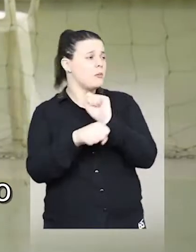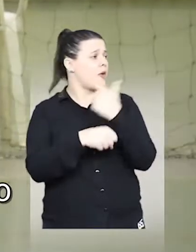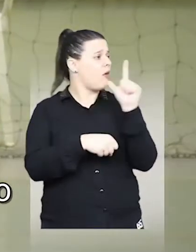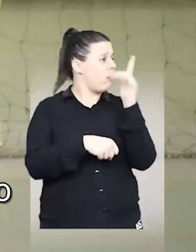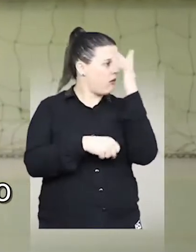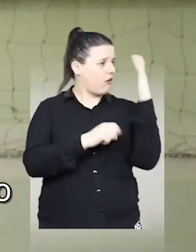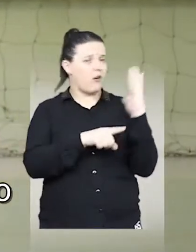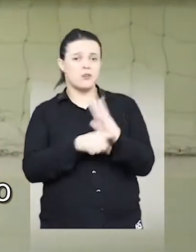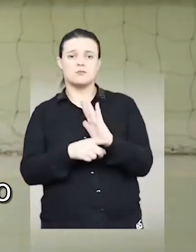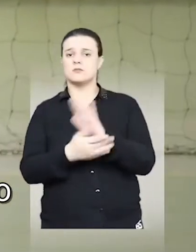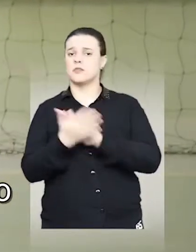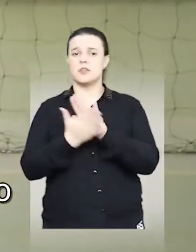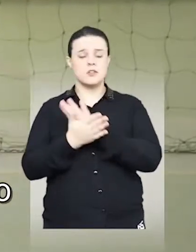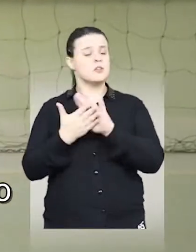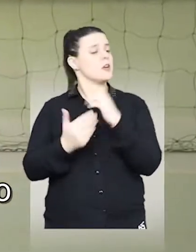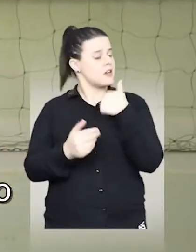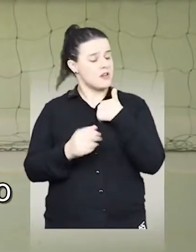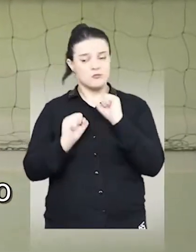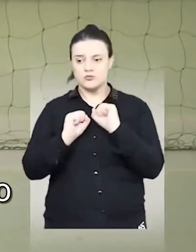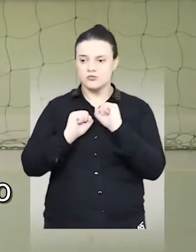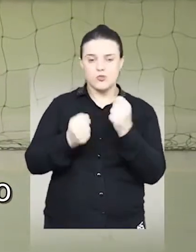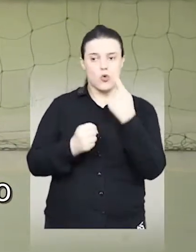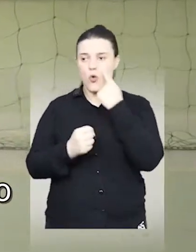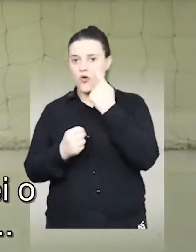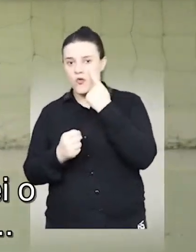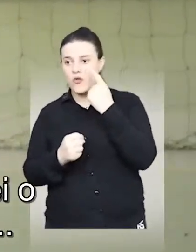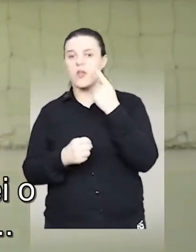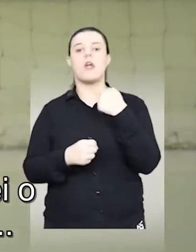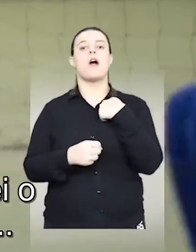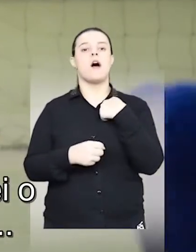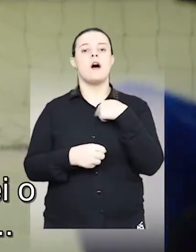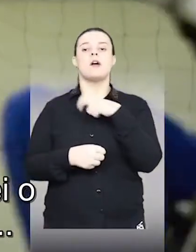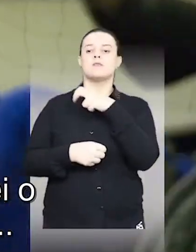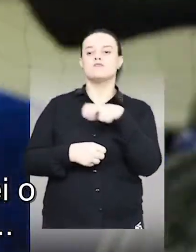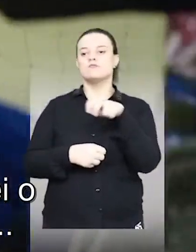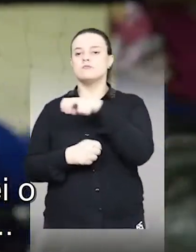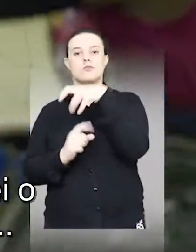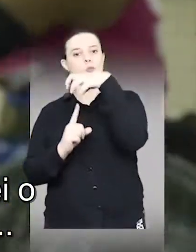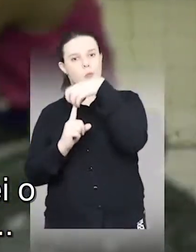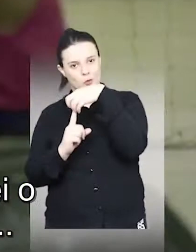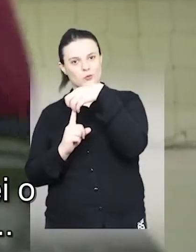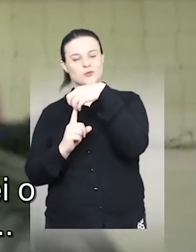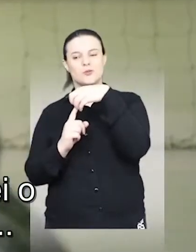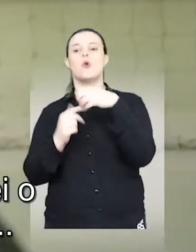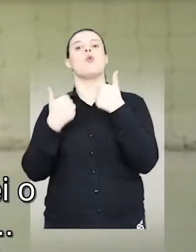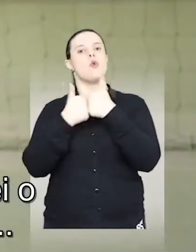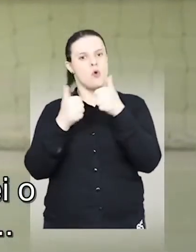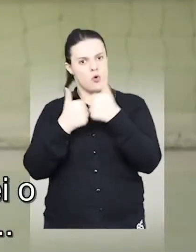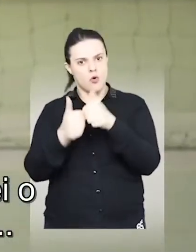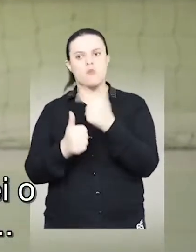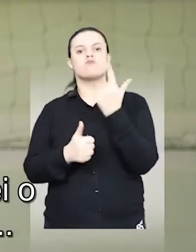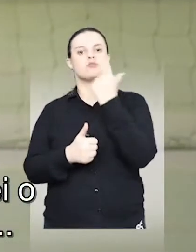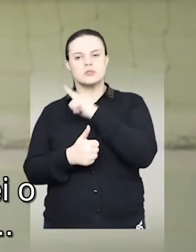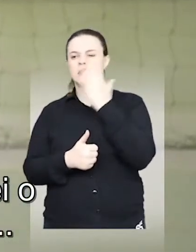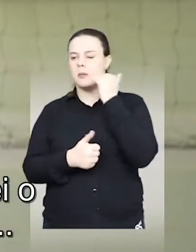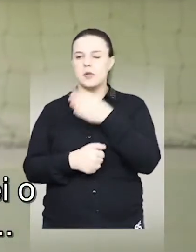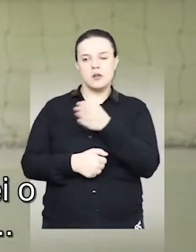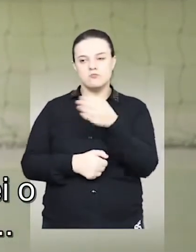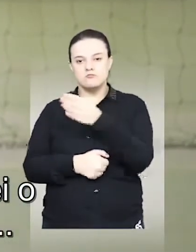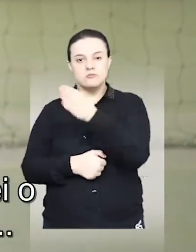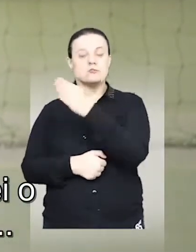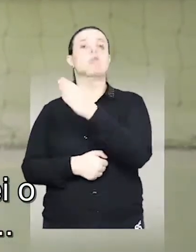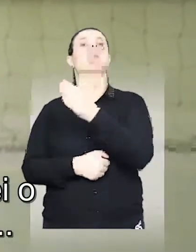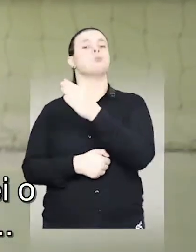atrás, tenho que ir procurar minhas limitações, né? Aí saí de casa, fui para a parada de ônibus, peguei o ônibus, já sabia o